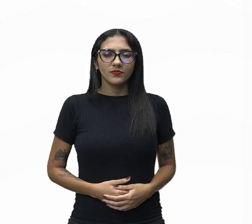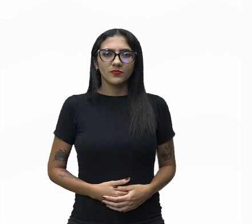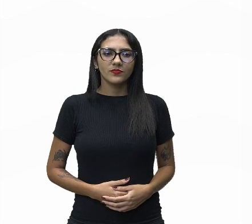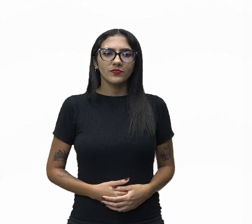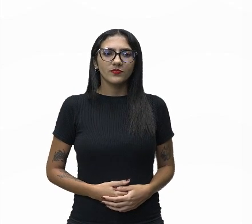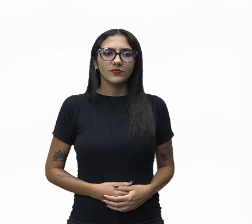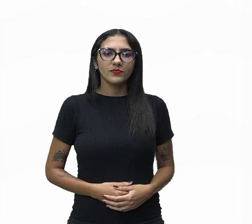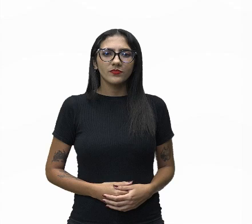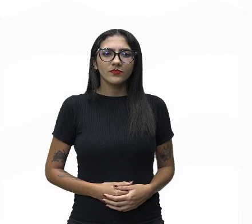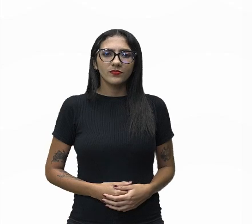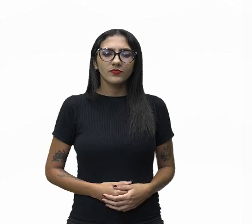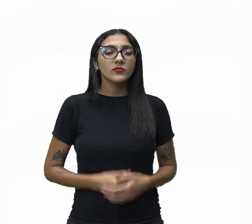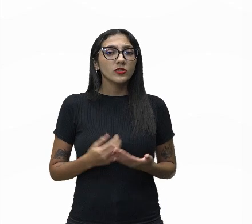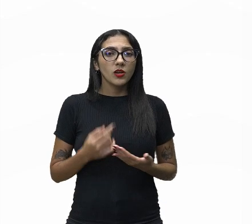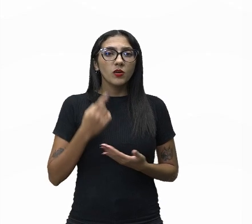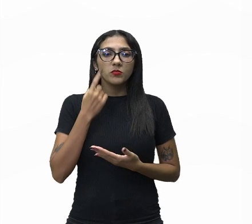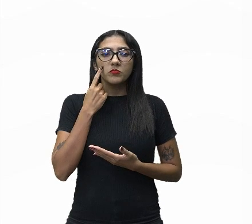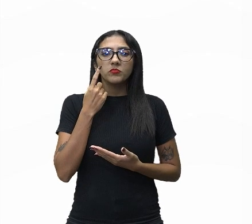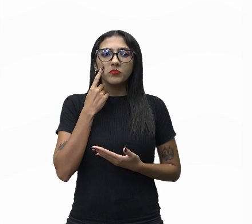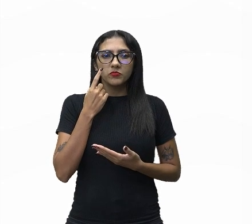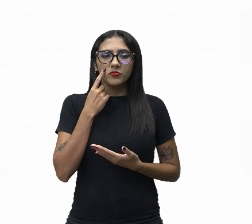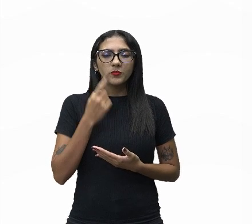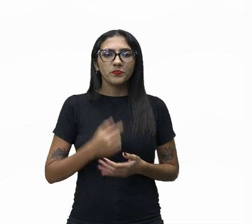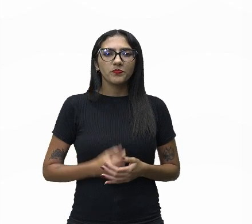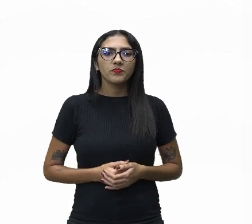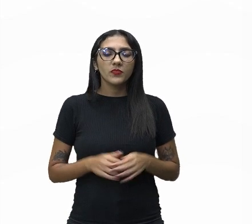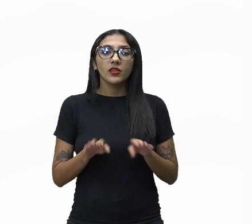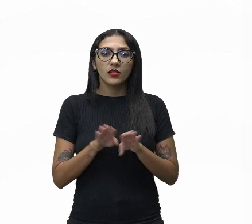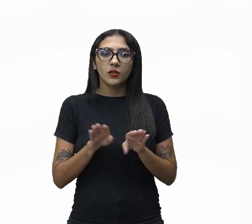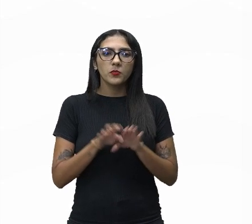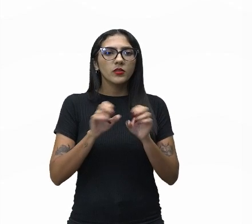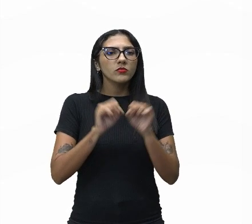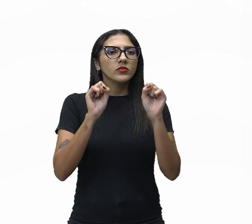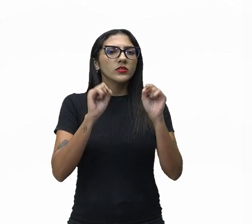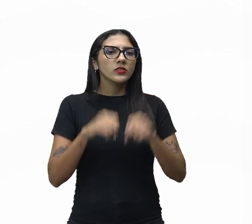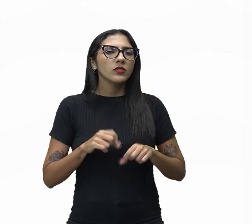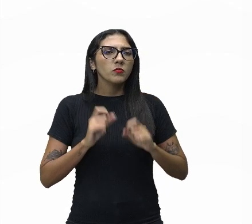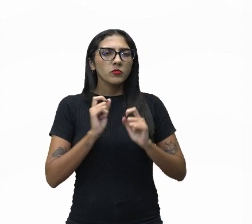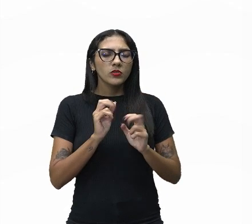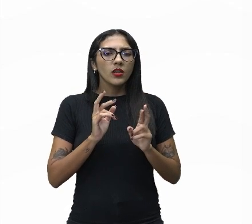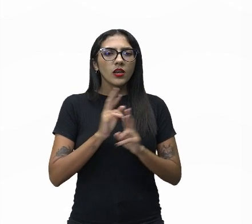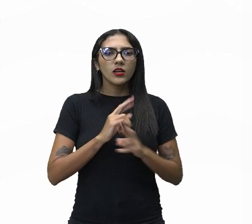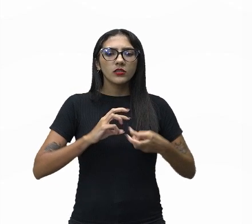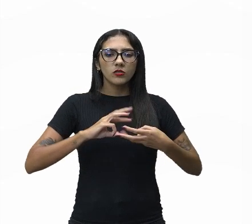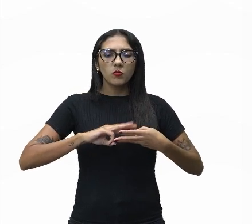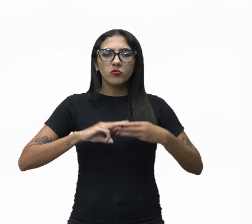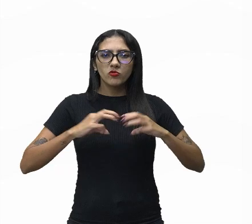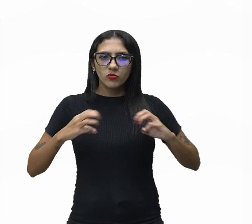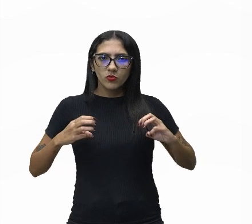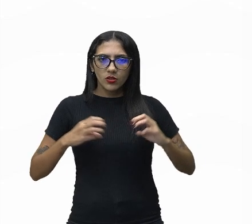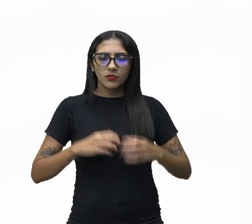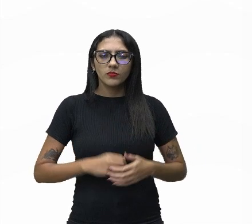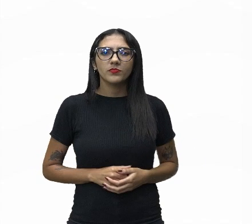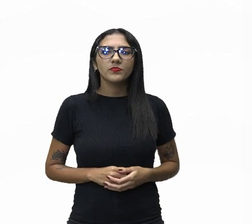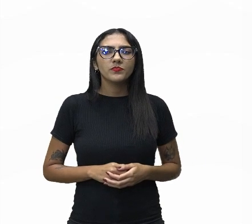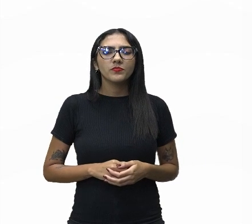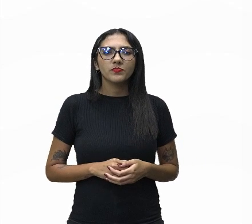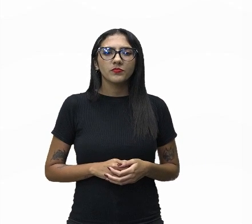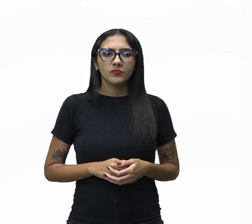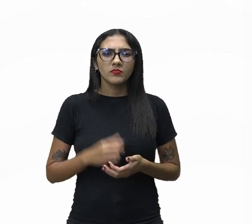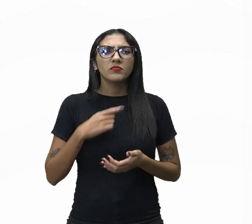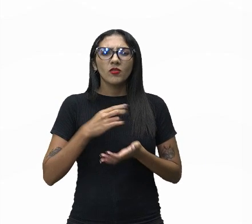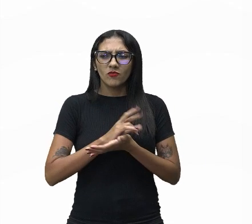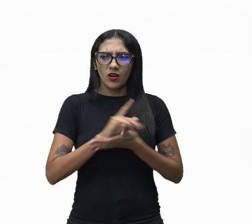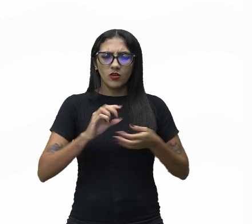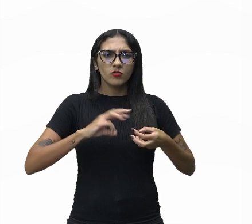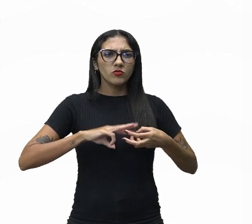vamos observar que além do sistema esquelético, temos também a relação desse sistema com o muscular. Existem diversos